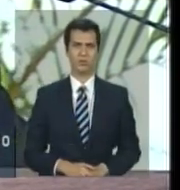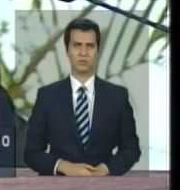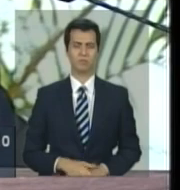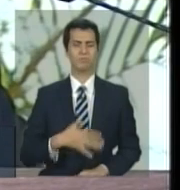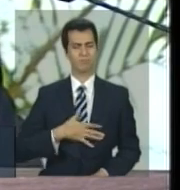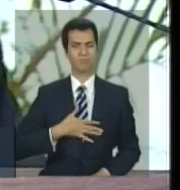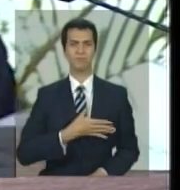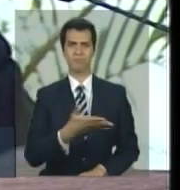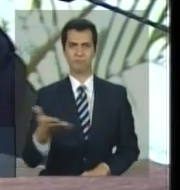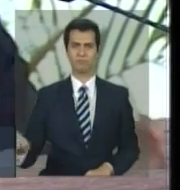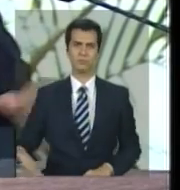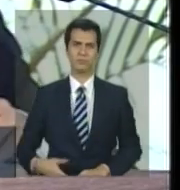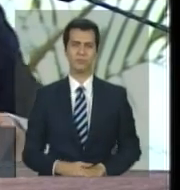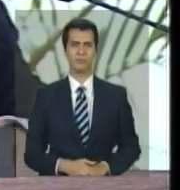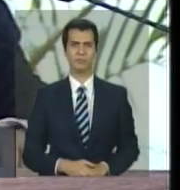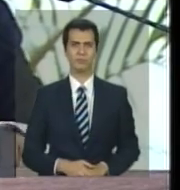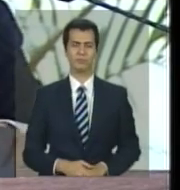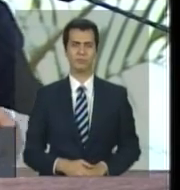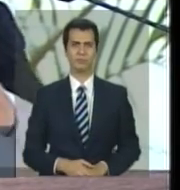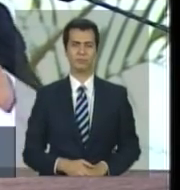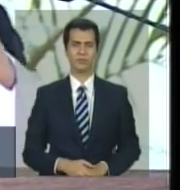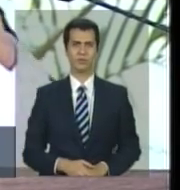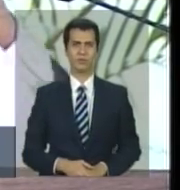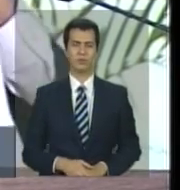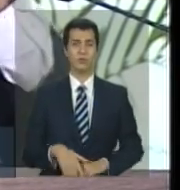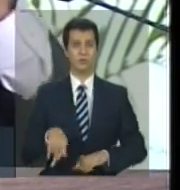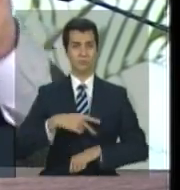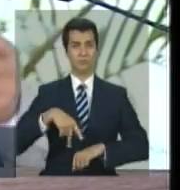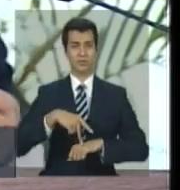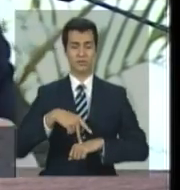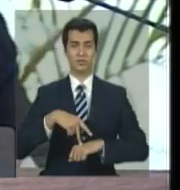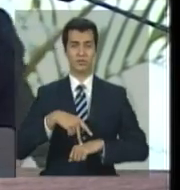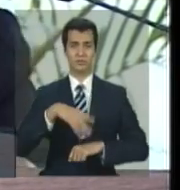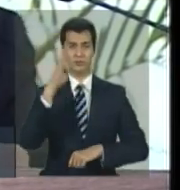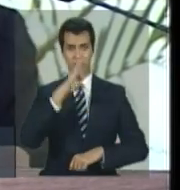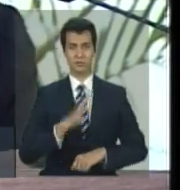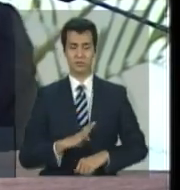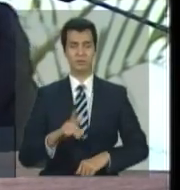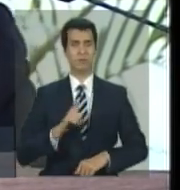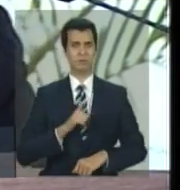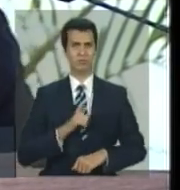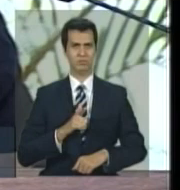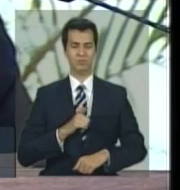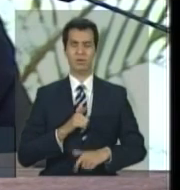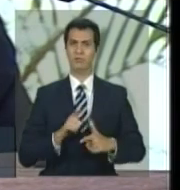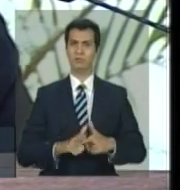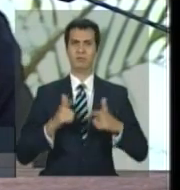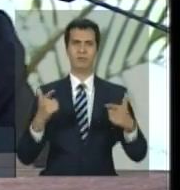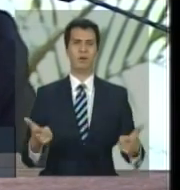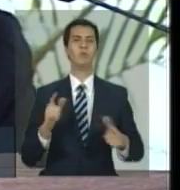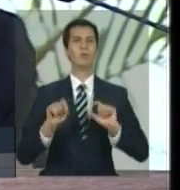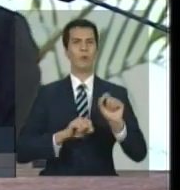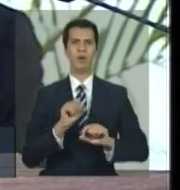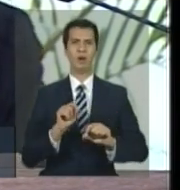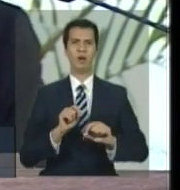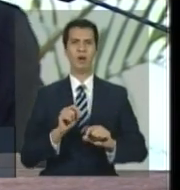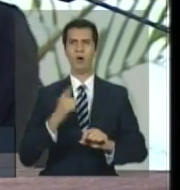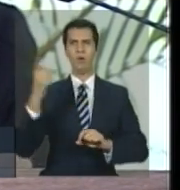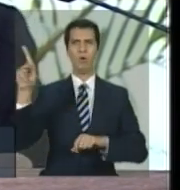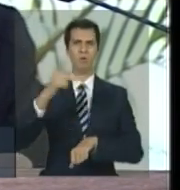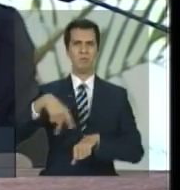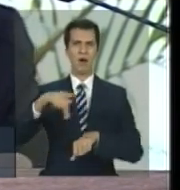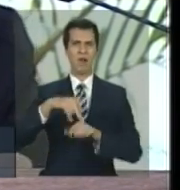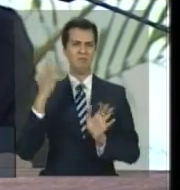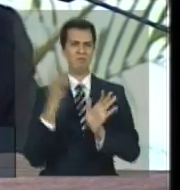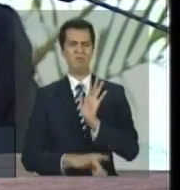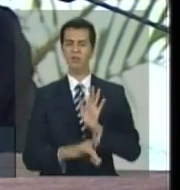Senhoras e senhores, mesmo um país como o Brasil, que tem a fortuna de não possuir inimigos declarados ou de